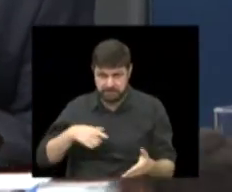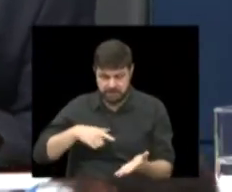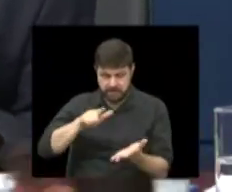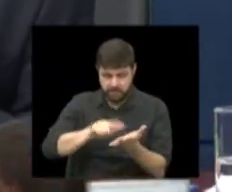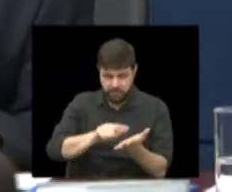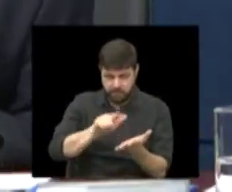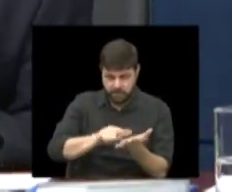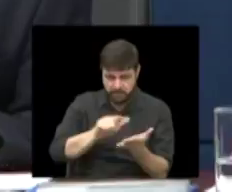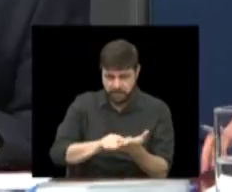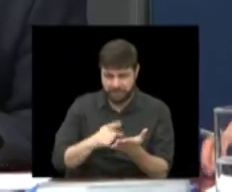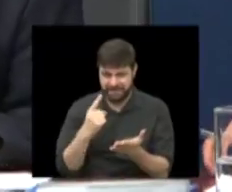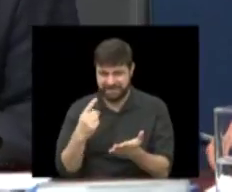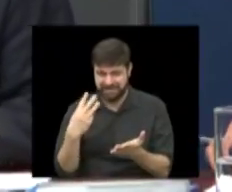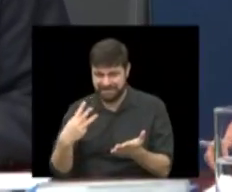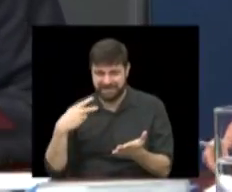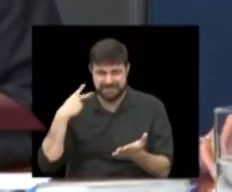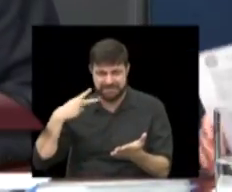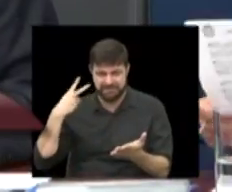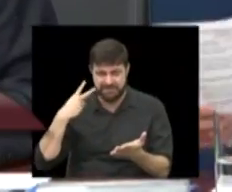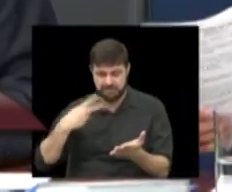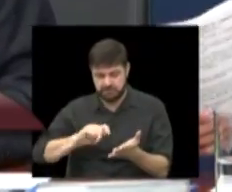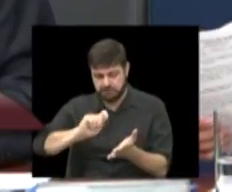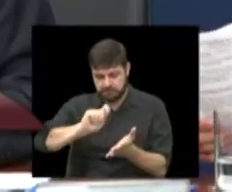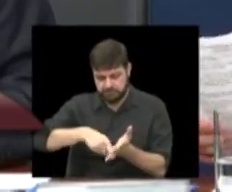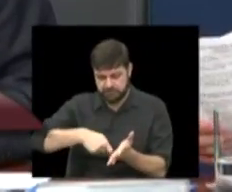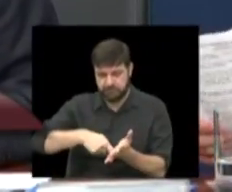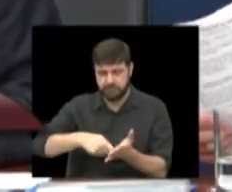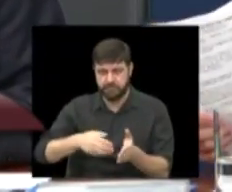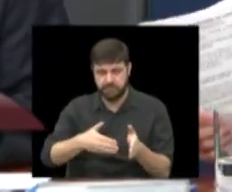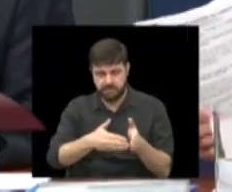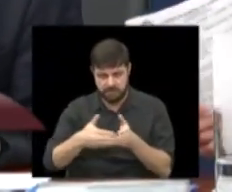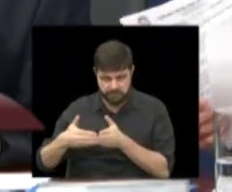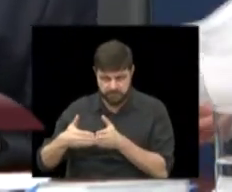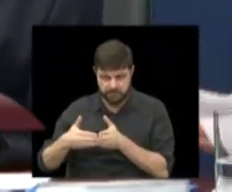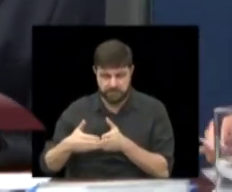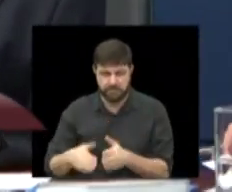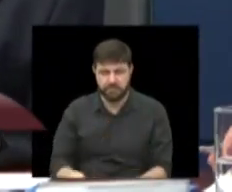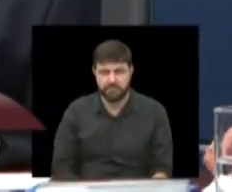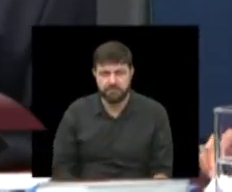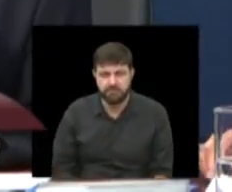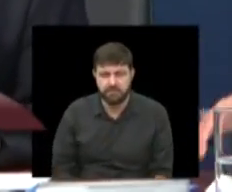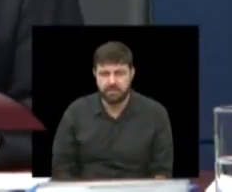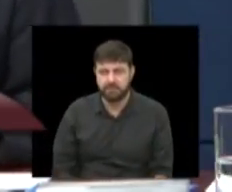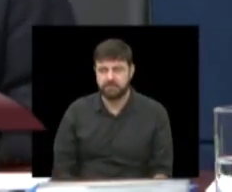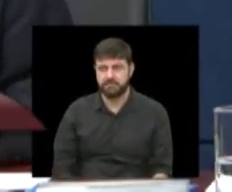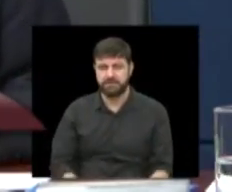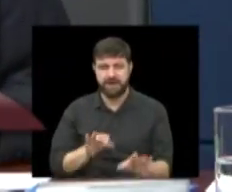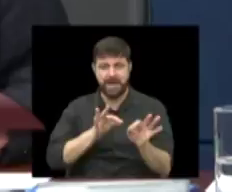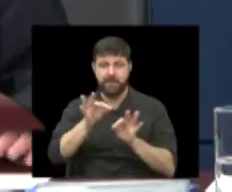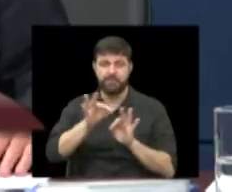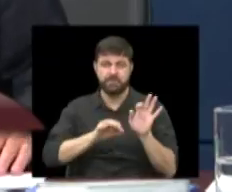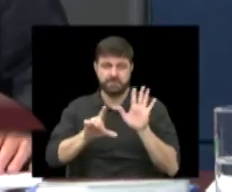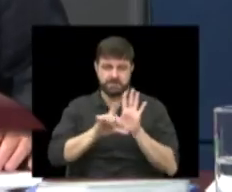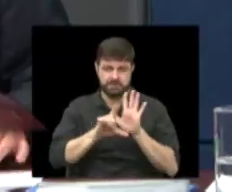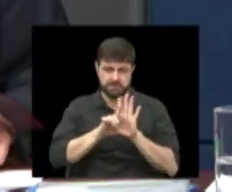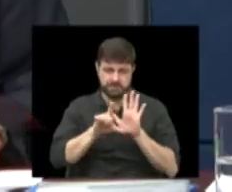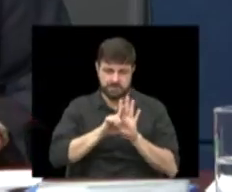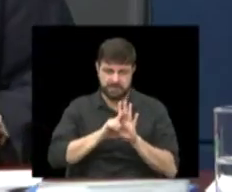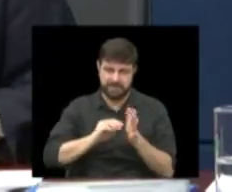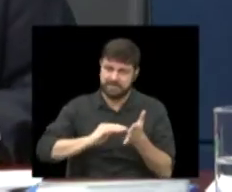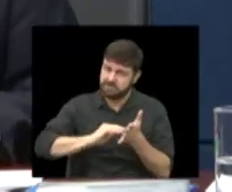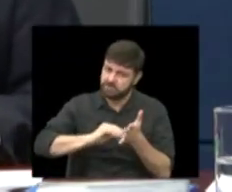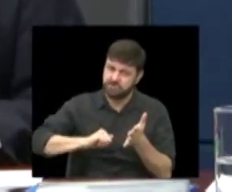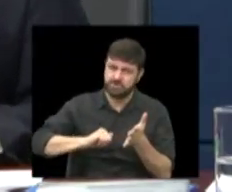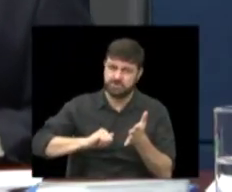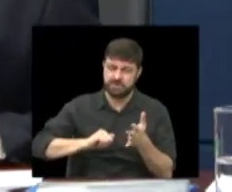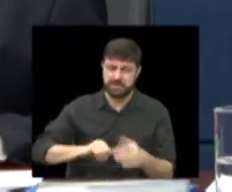13 vereadores, 11 vereadores, iniciativa do líder de governo, vereador Marcos Bernardelli, pedindo a retirada